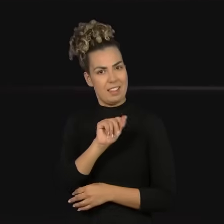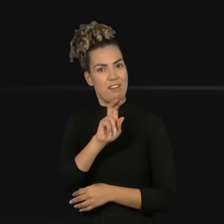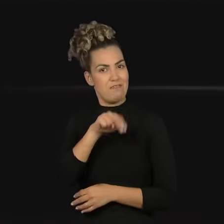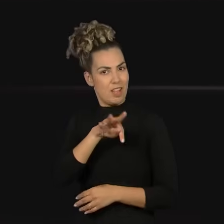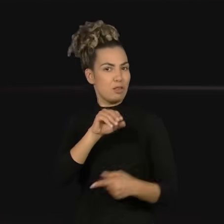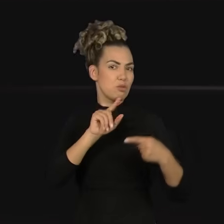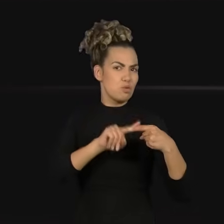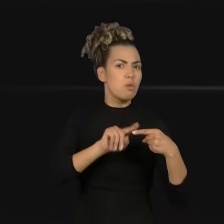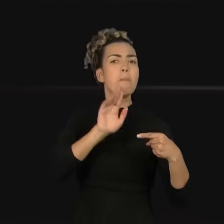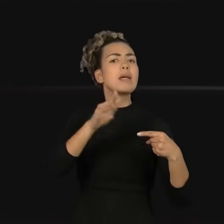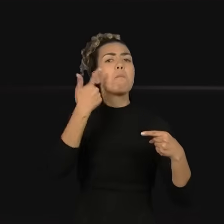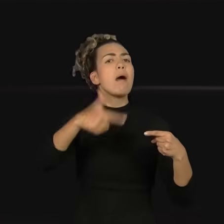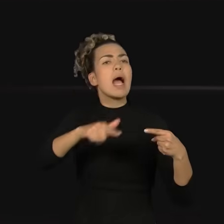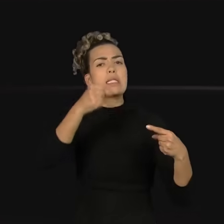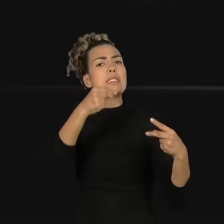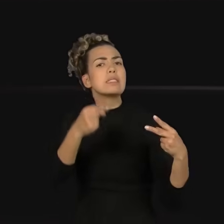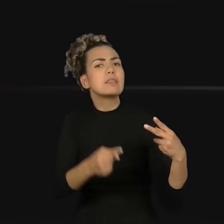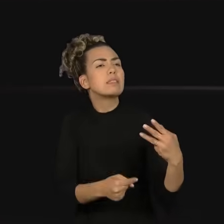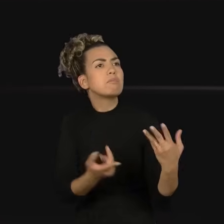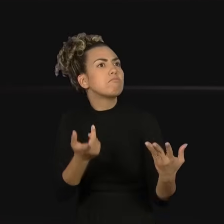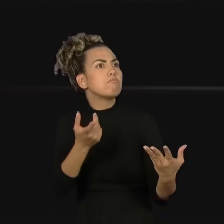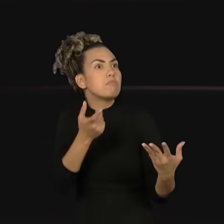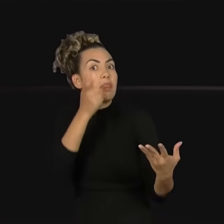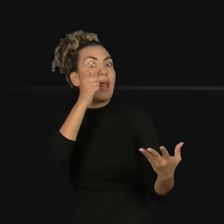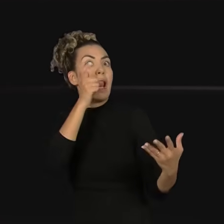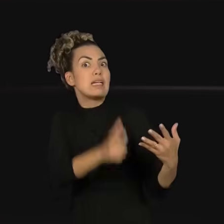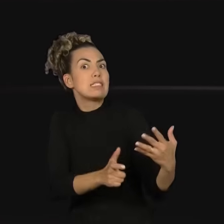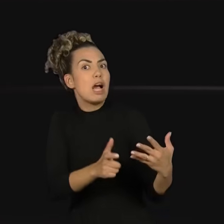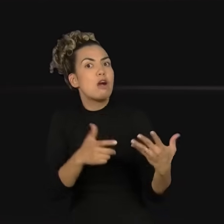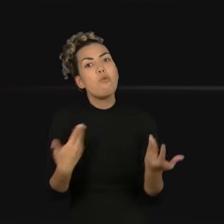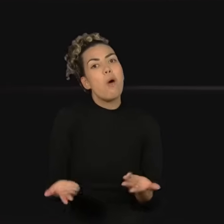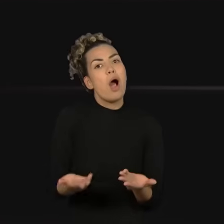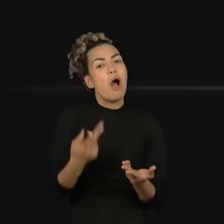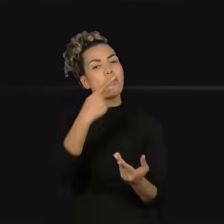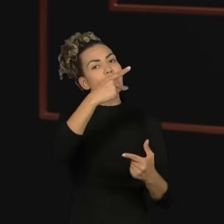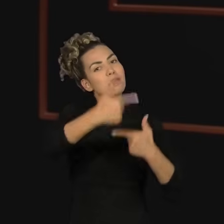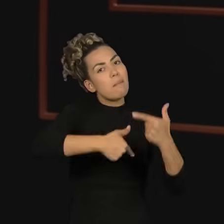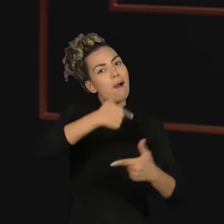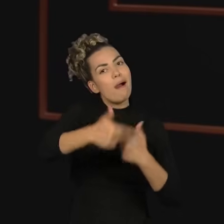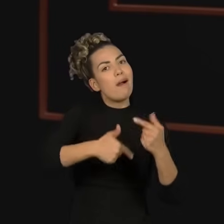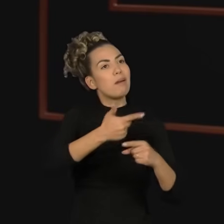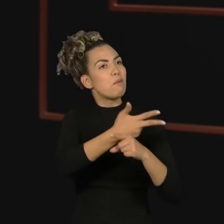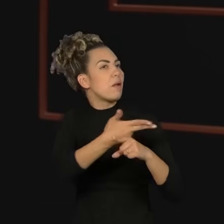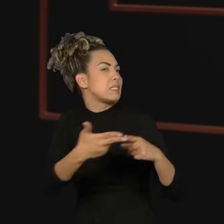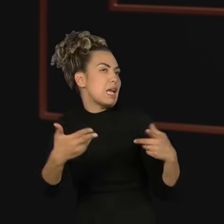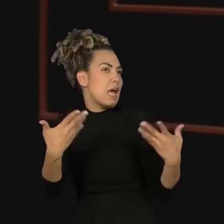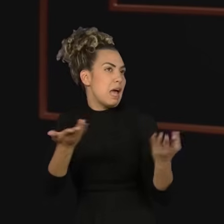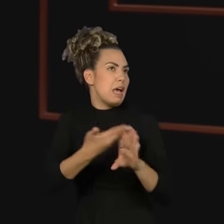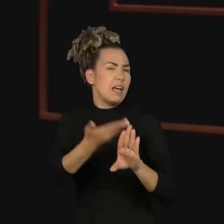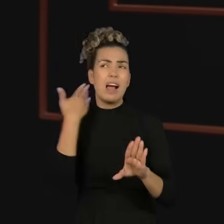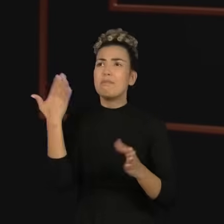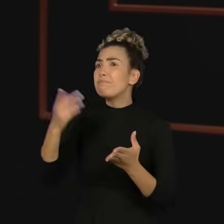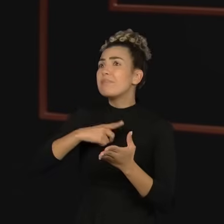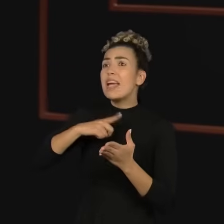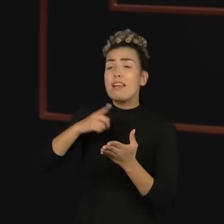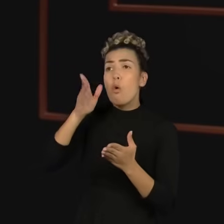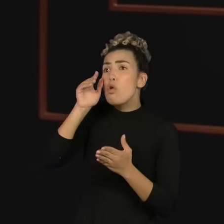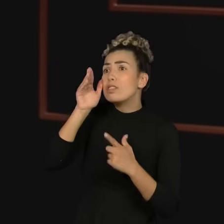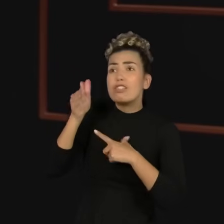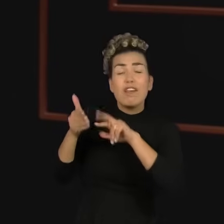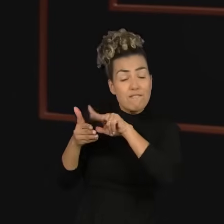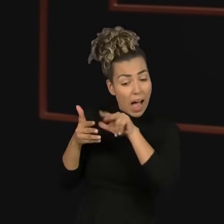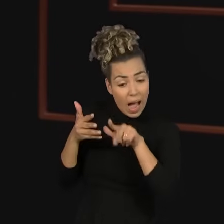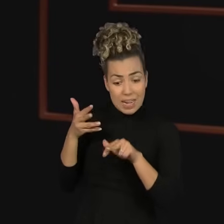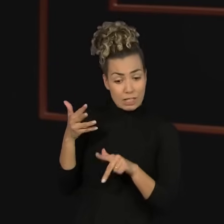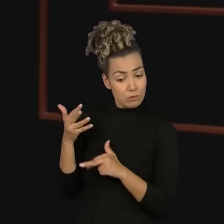alguma curiosidade que tem de algumas dessas séries, desses programas? Tem tantas curiosidades, não sei nem dizer.